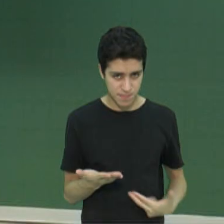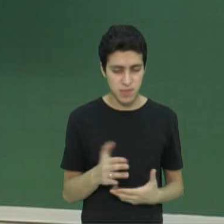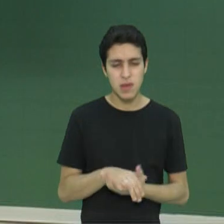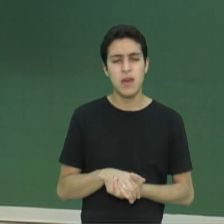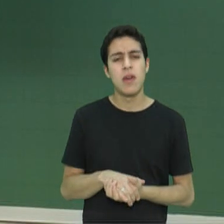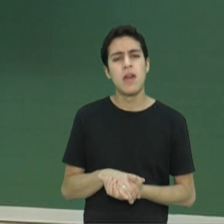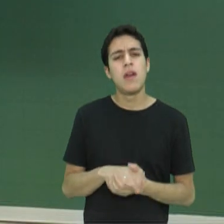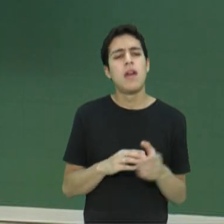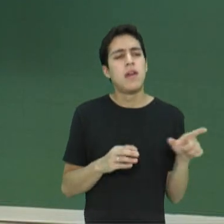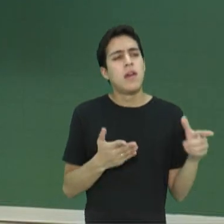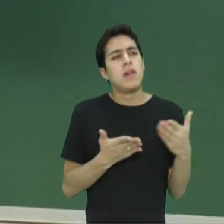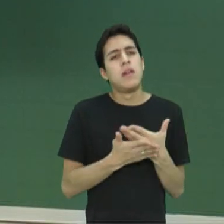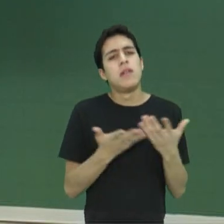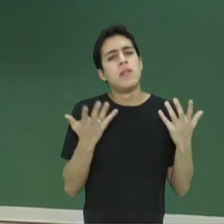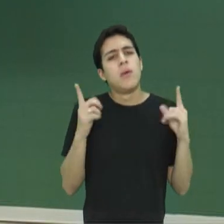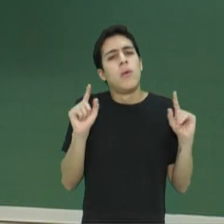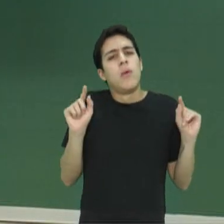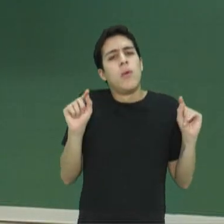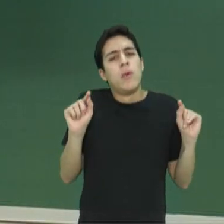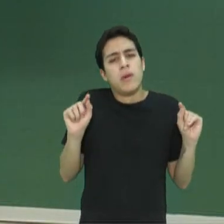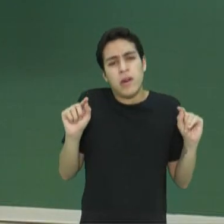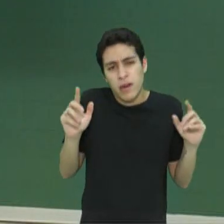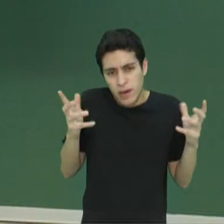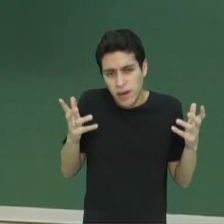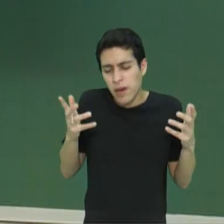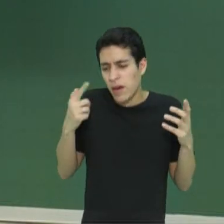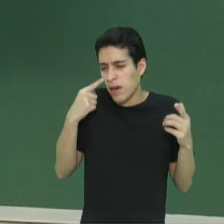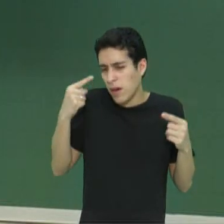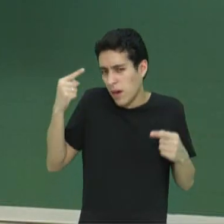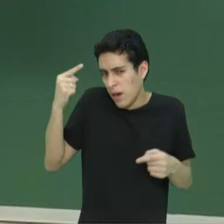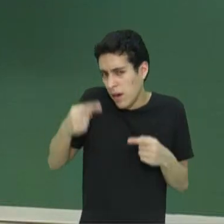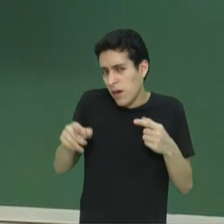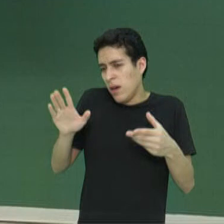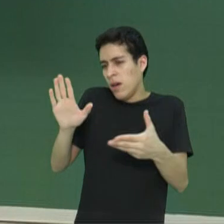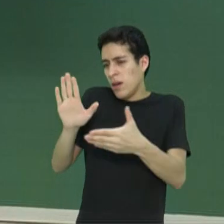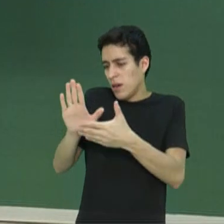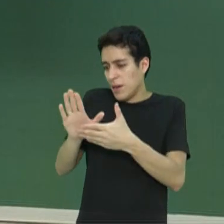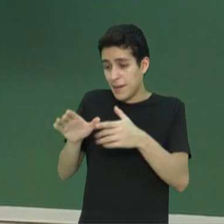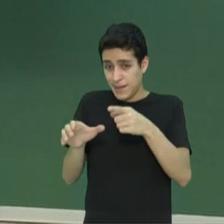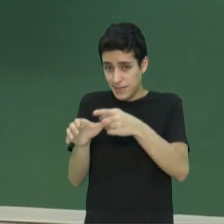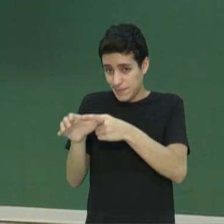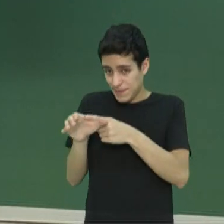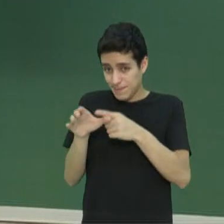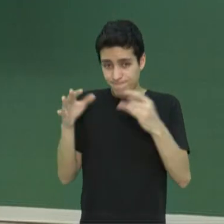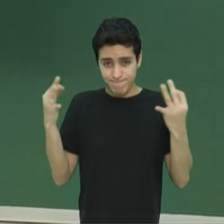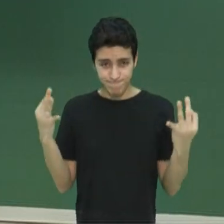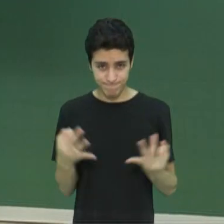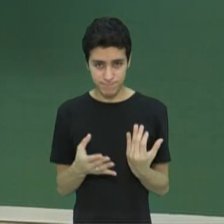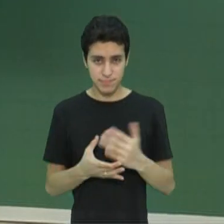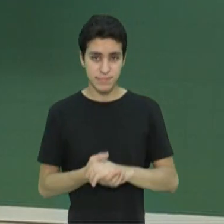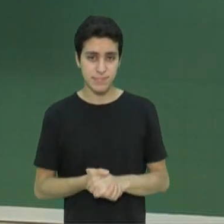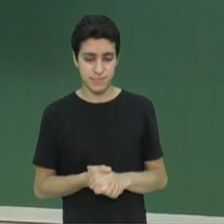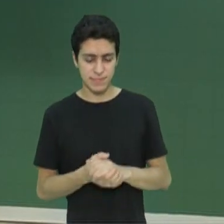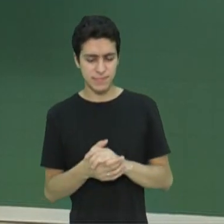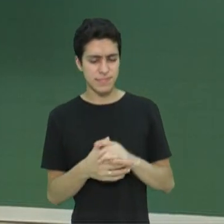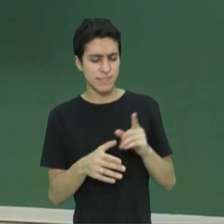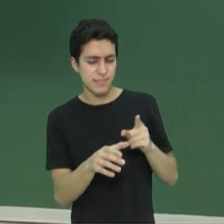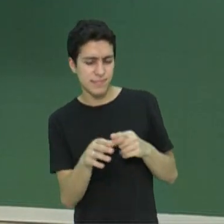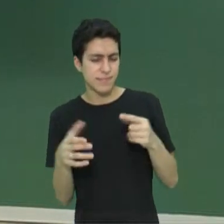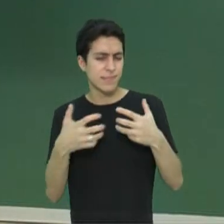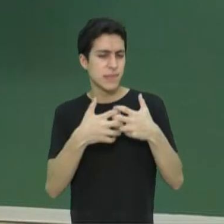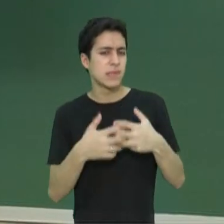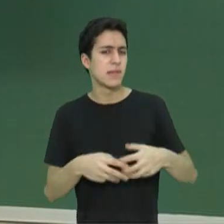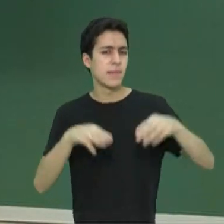este livro pretende? Pretende discutir e propor uma cidade ideal, uma cidade onde tudo funcione